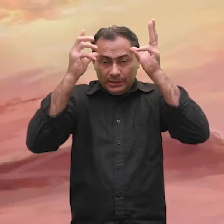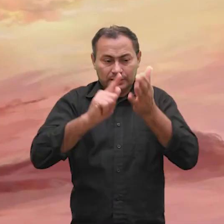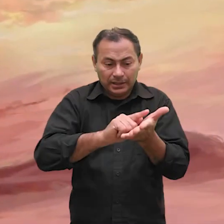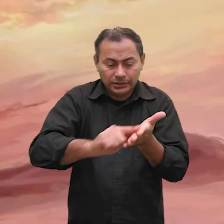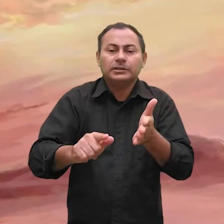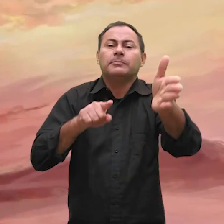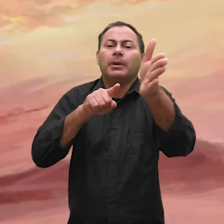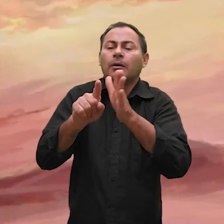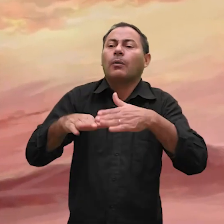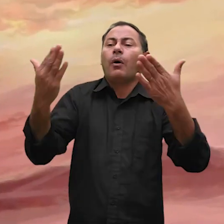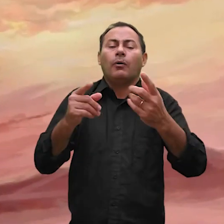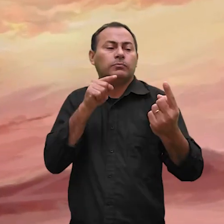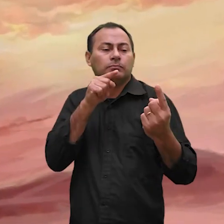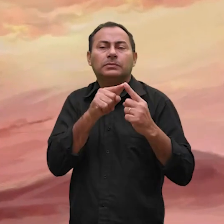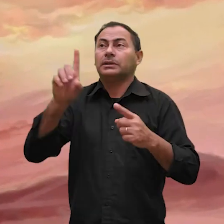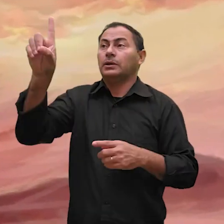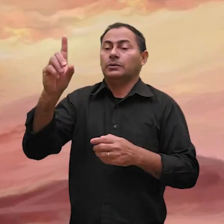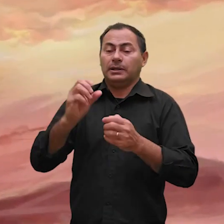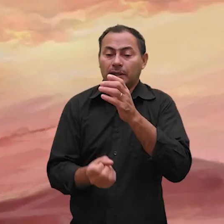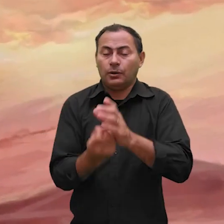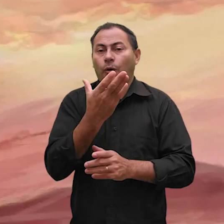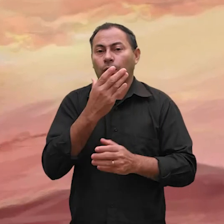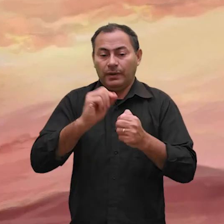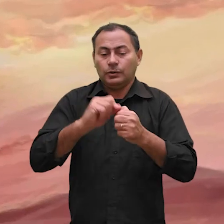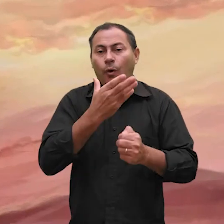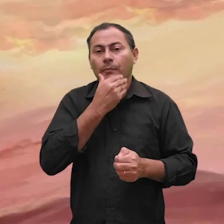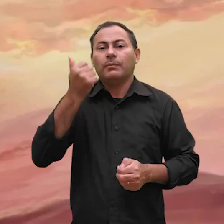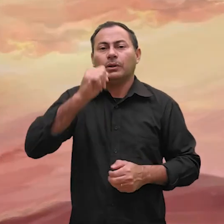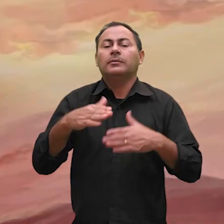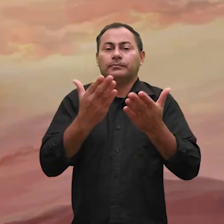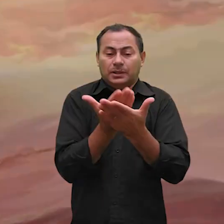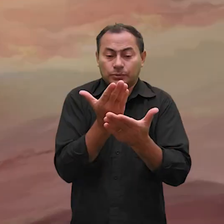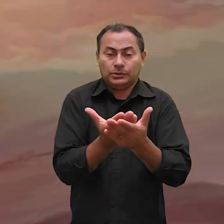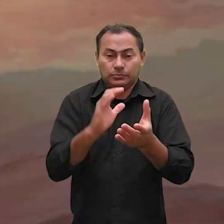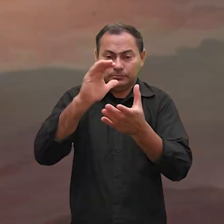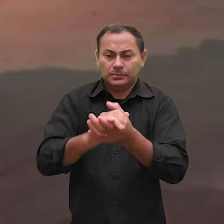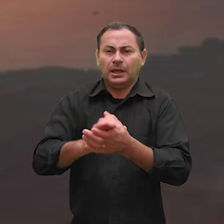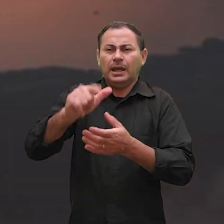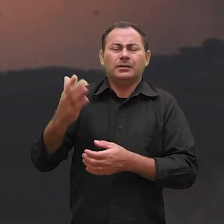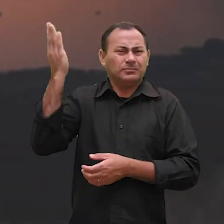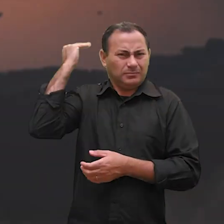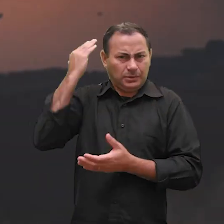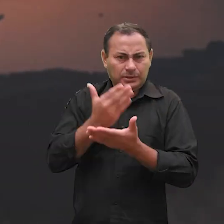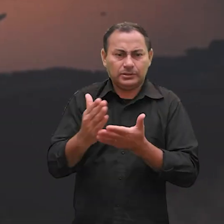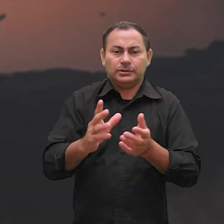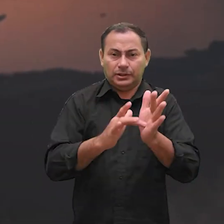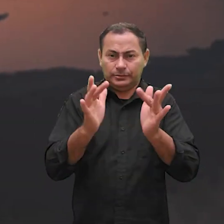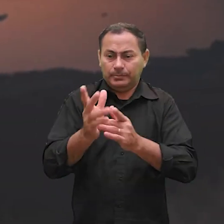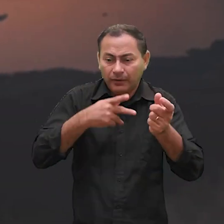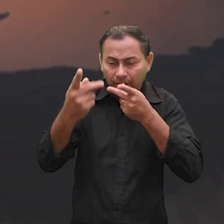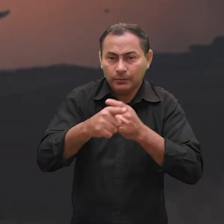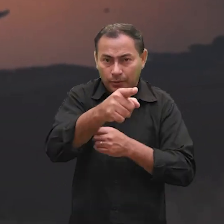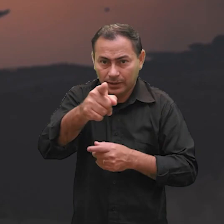Gênesis e faça a pergunta: qual era a intenção de Deus quando criou o homem e a mulher? Estudem o casamento como ele era no princípio,